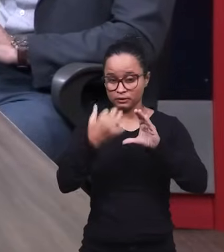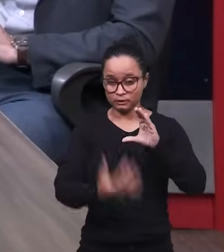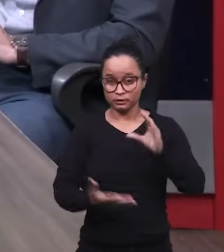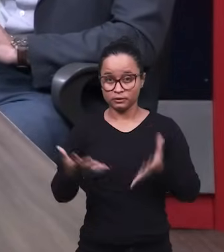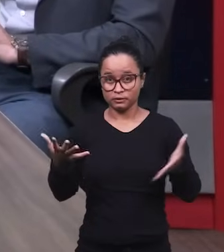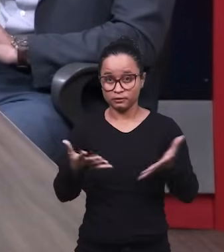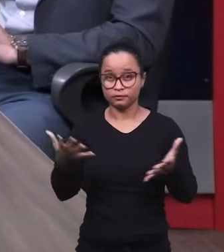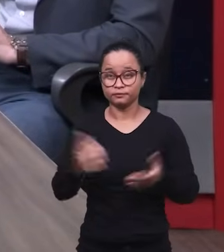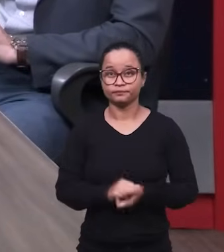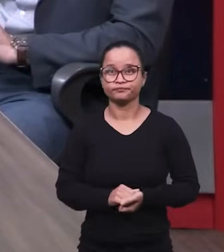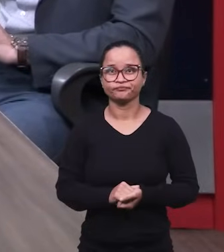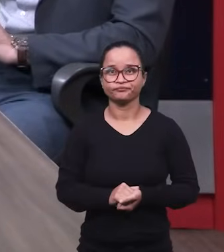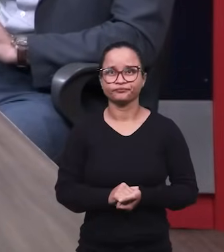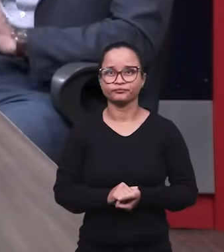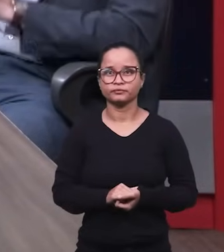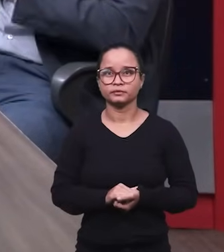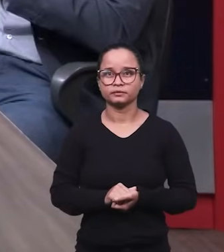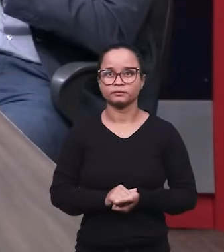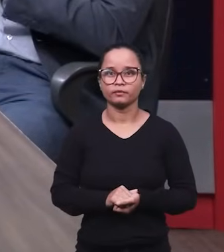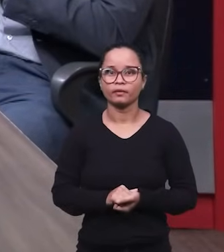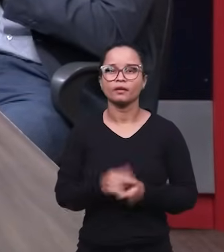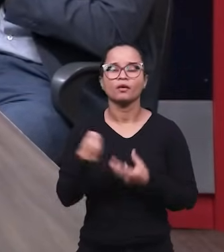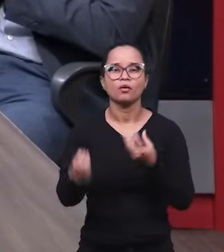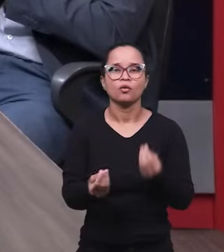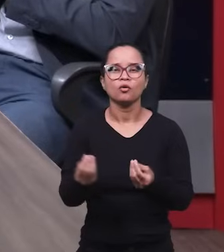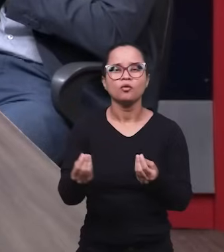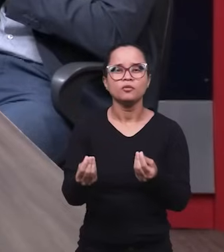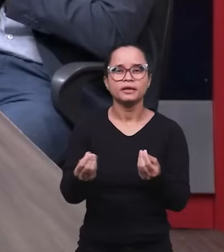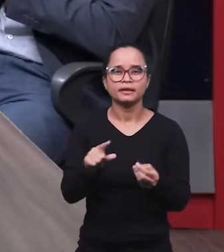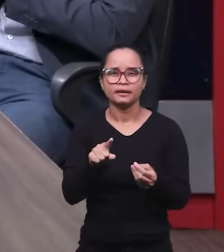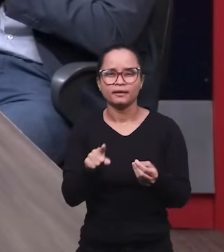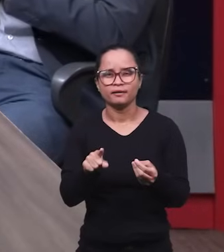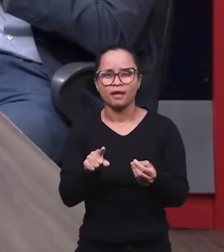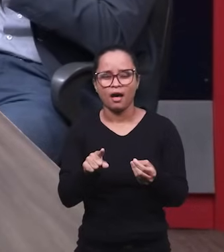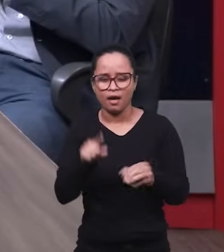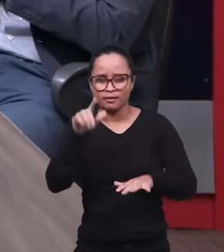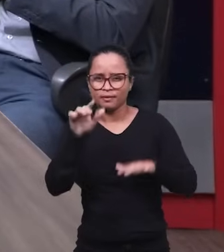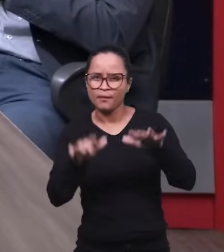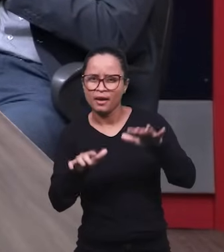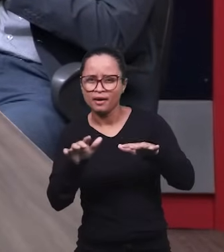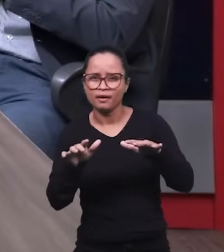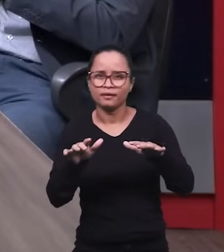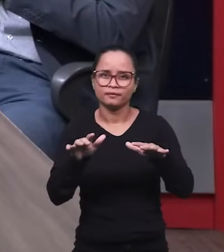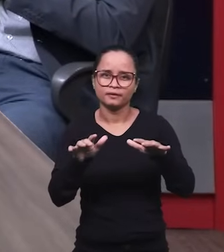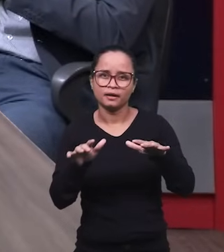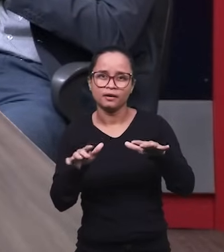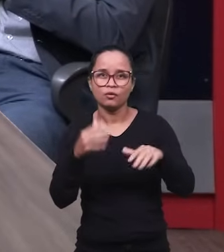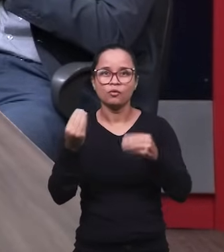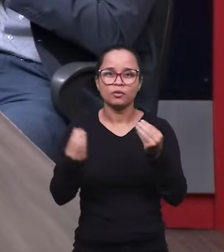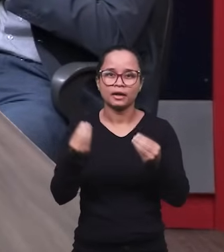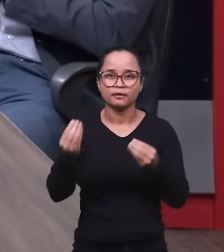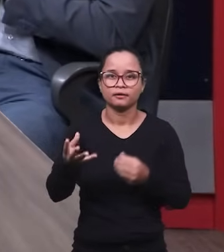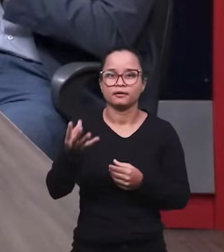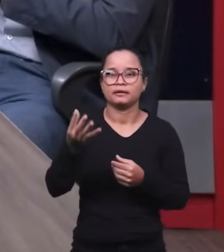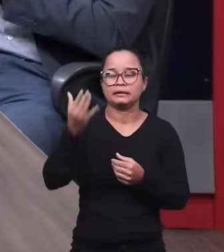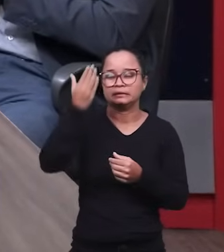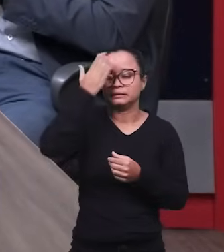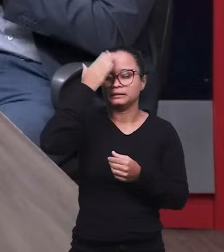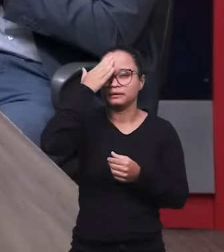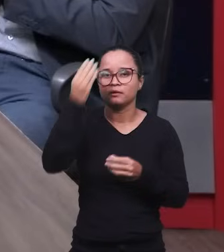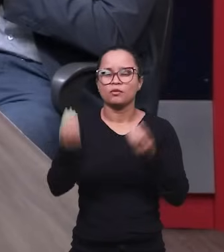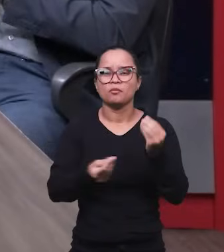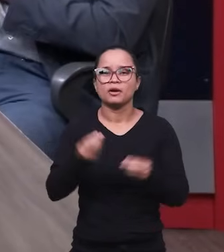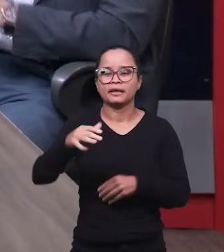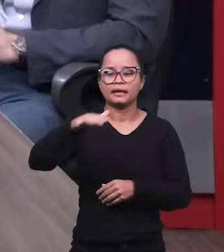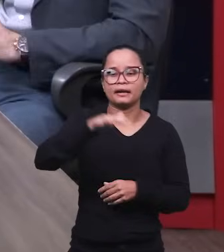da relatividade, professor Cleiton, como que a relatividade ela influenciou a nossa compreensão do